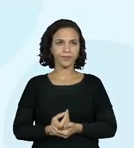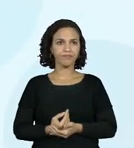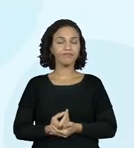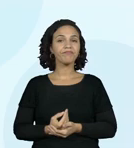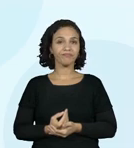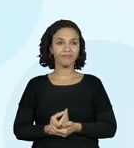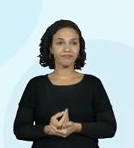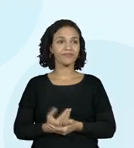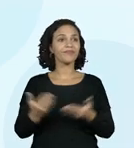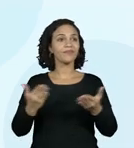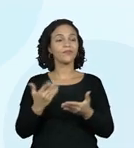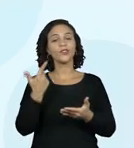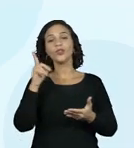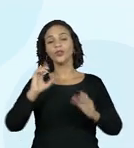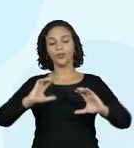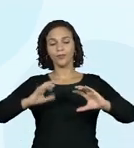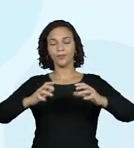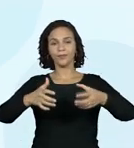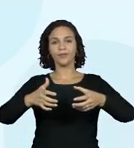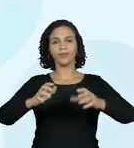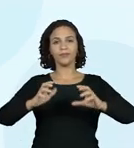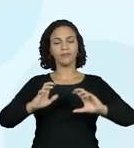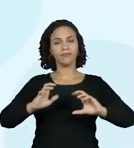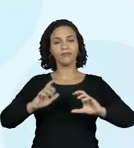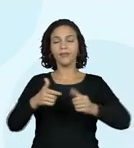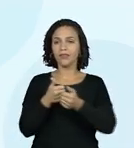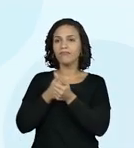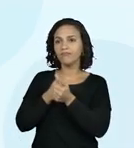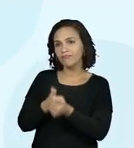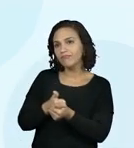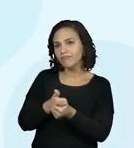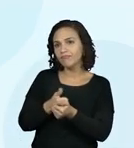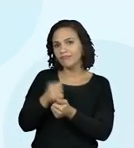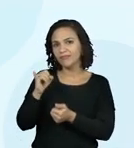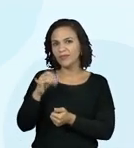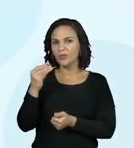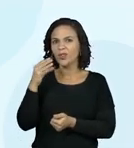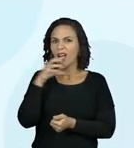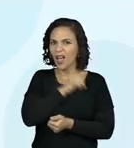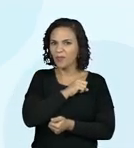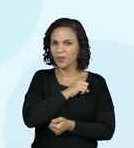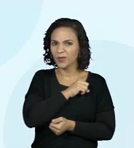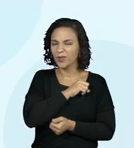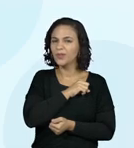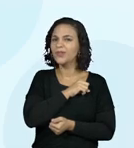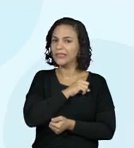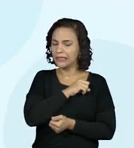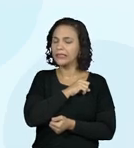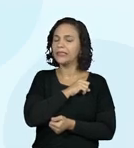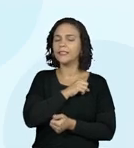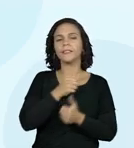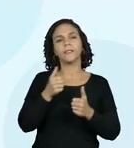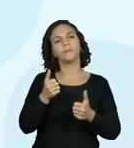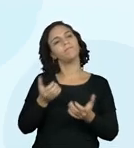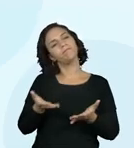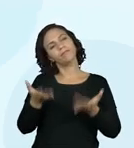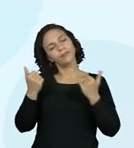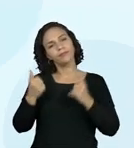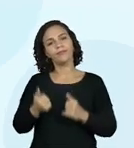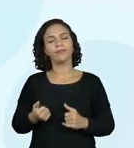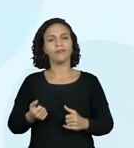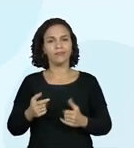contar para o prisma? Ah, bacana, o pessoal está acompanhando. Tá rápido, né? Boa, turma. Vamos lá. Vamos